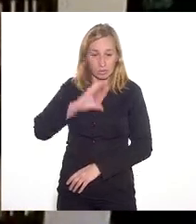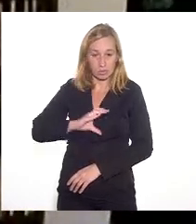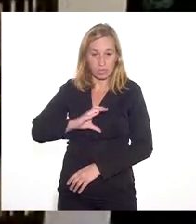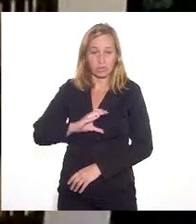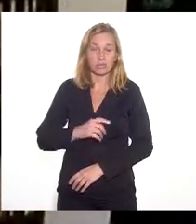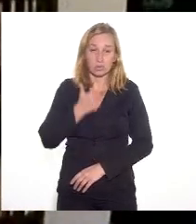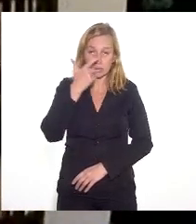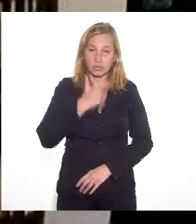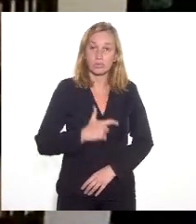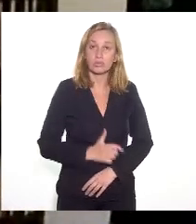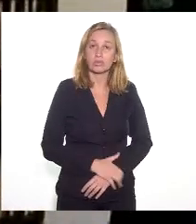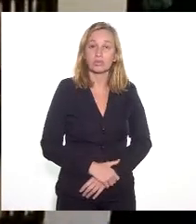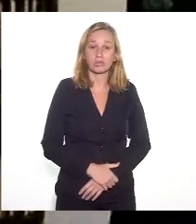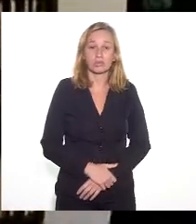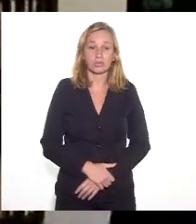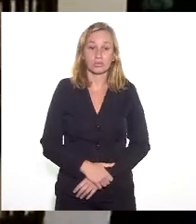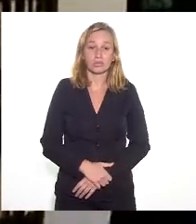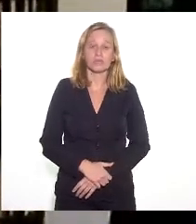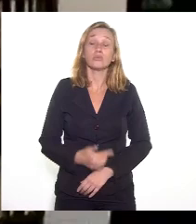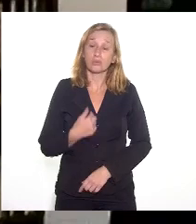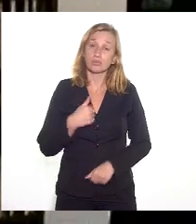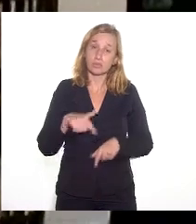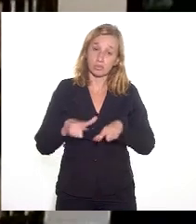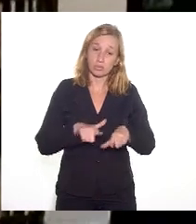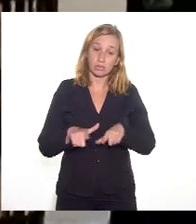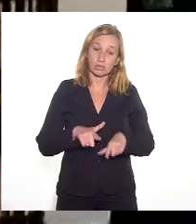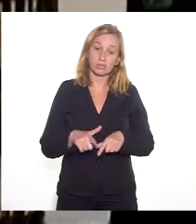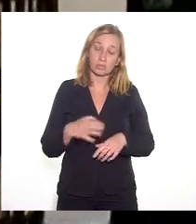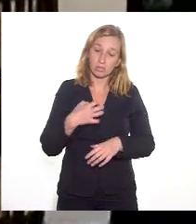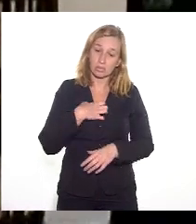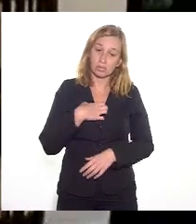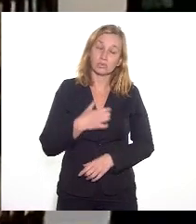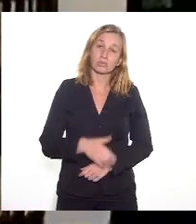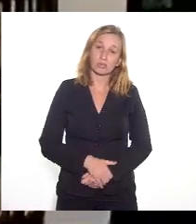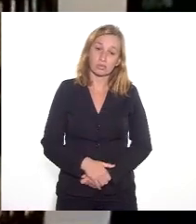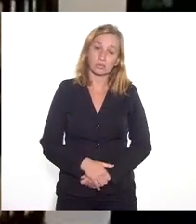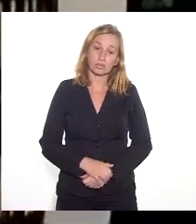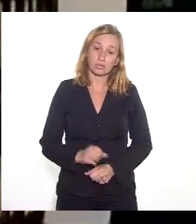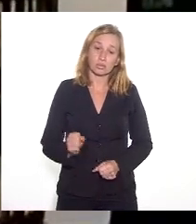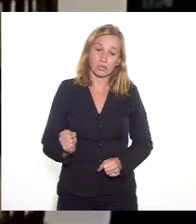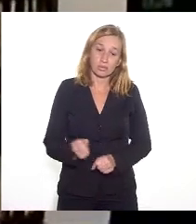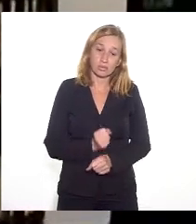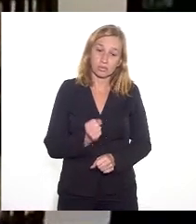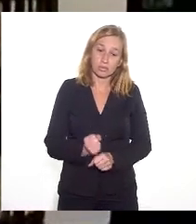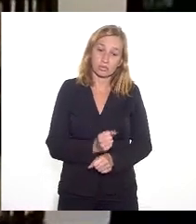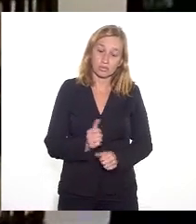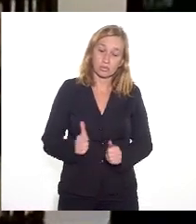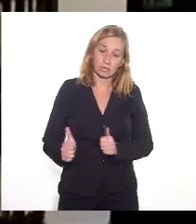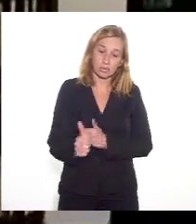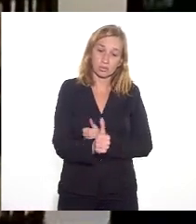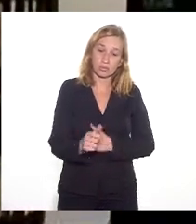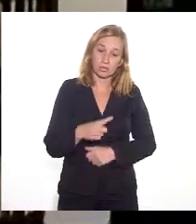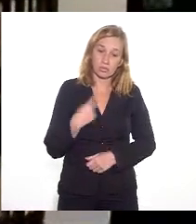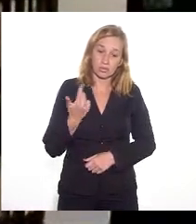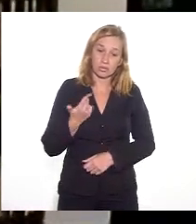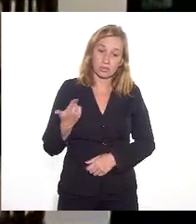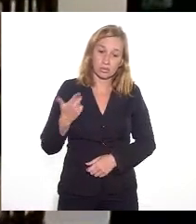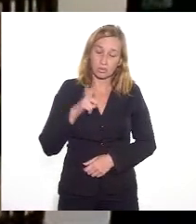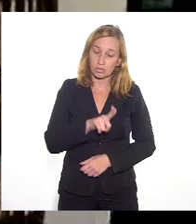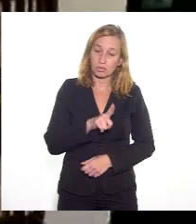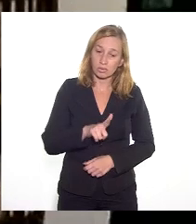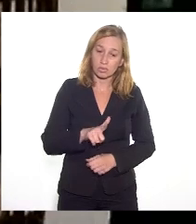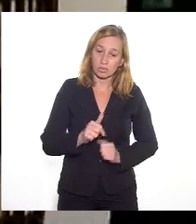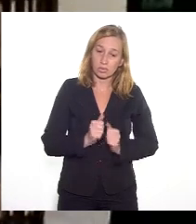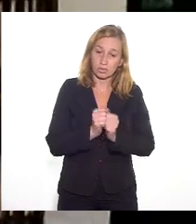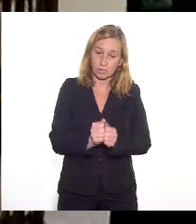considero, vou trabalhar neste sentido da construção dessa frente. A gente vai ter que marchar